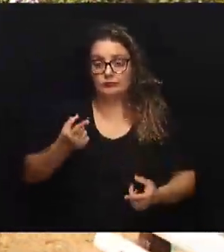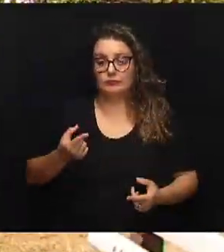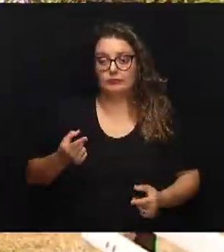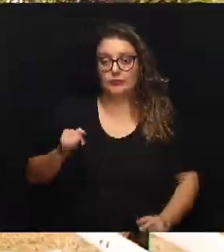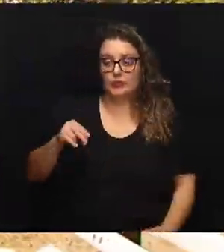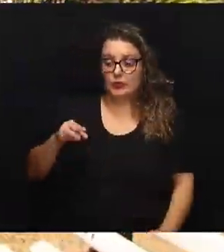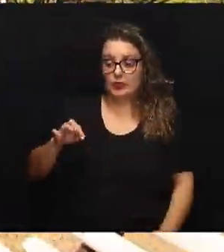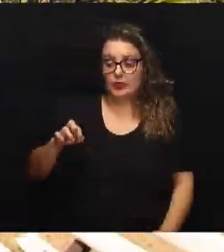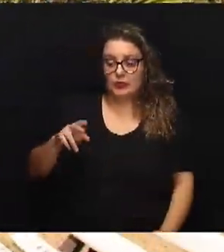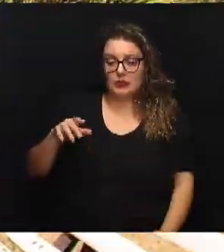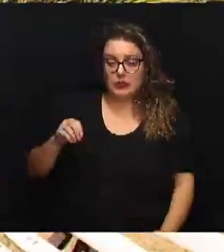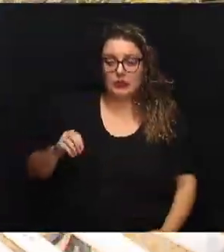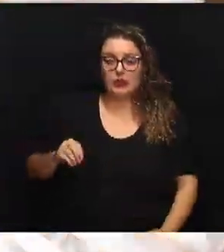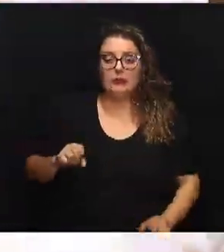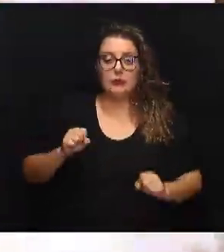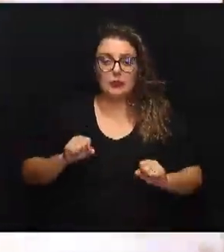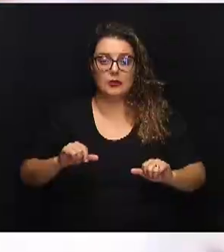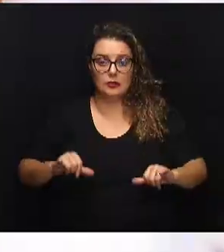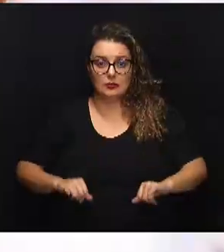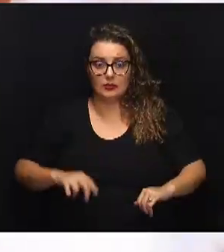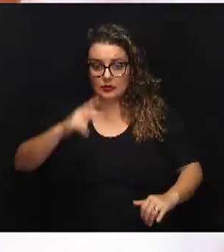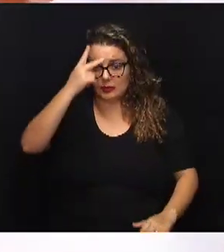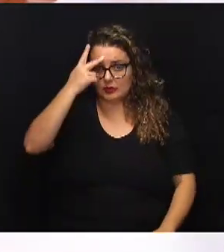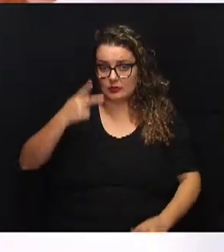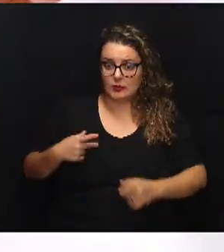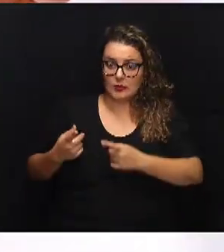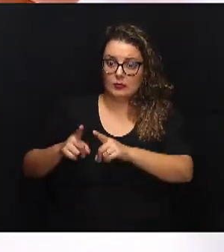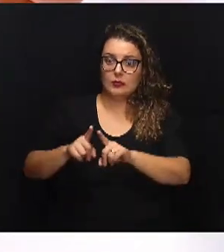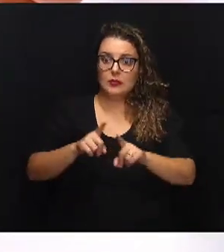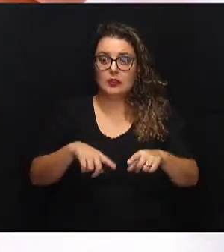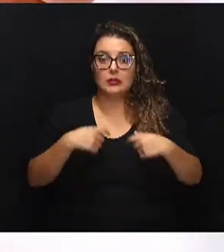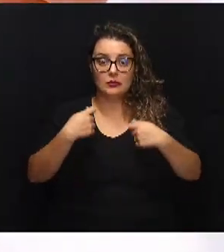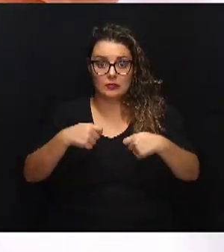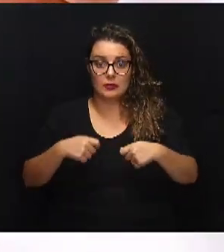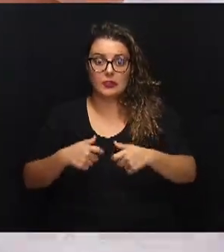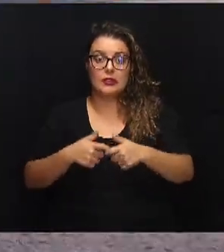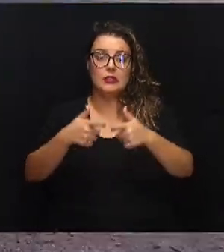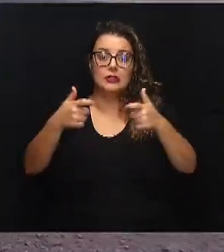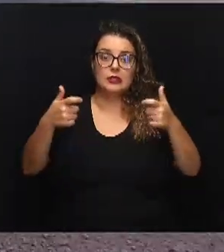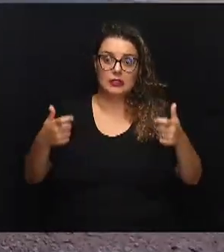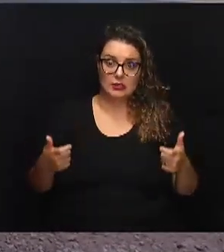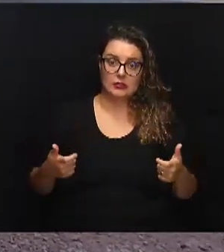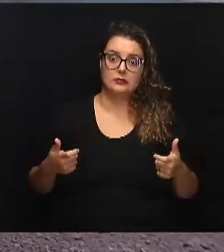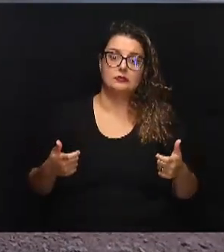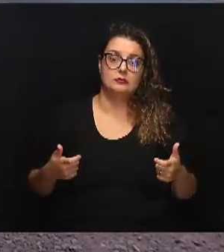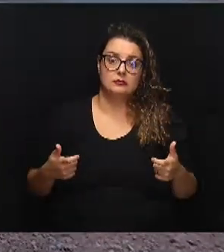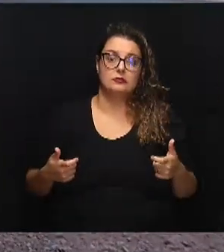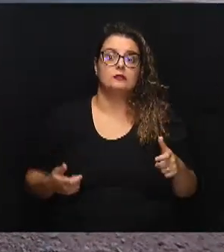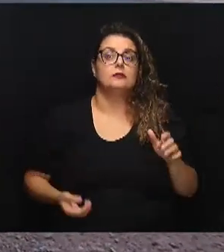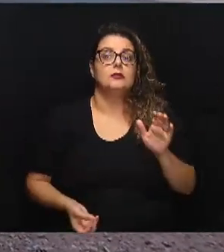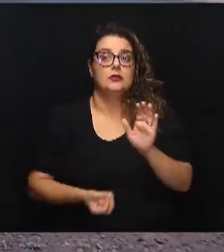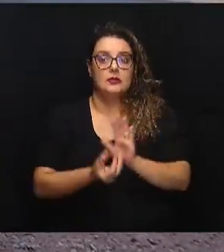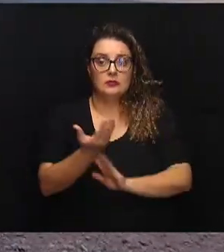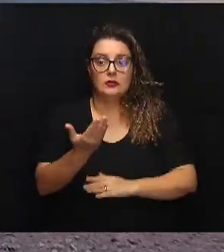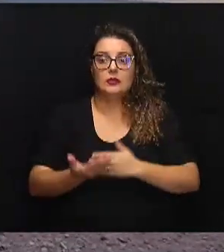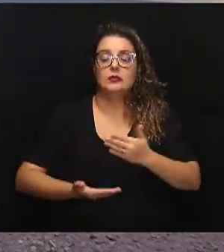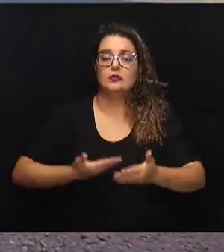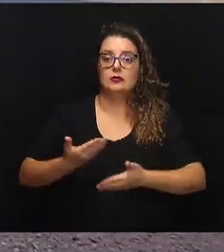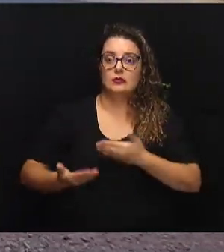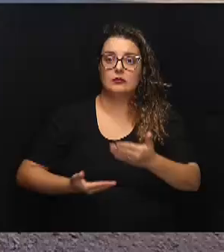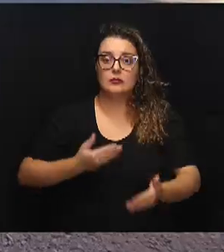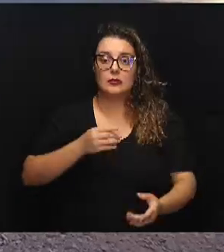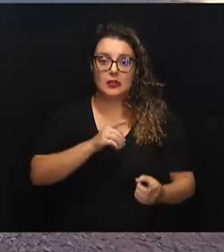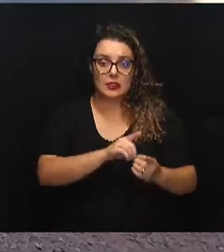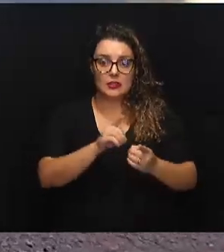pudesse sofrer dos próprios companheiros, né? Então a necessidade era muito grande de se criar um serviço para atender